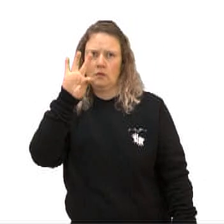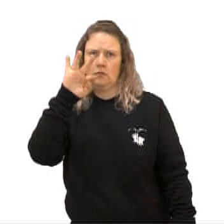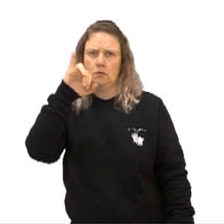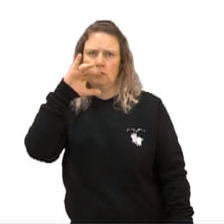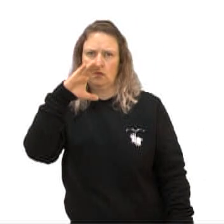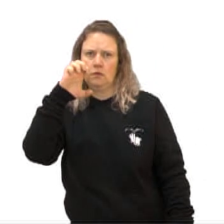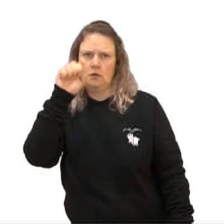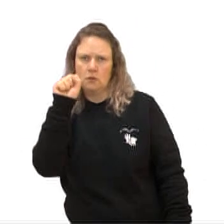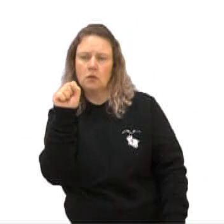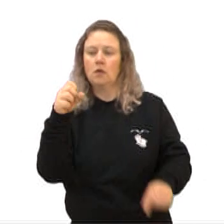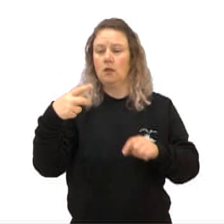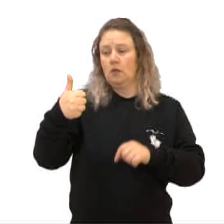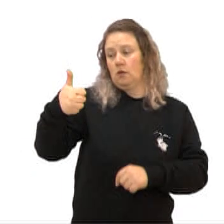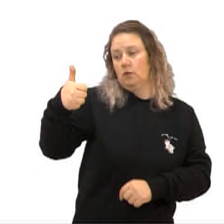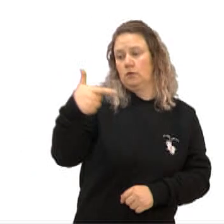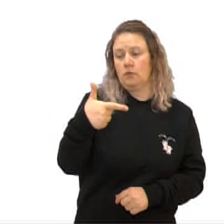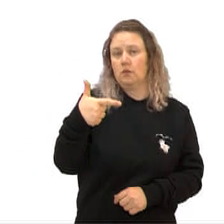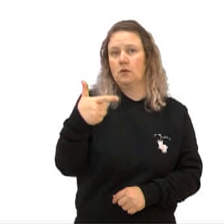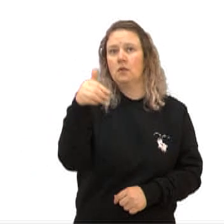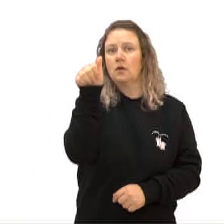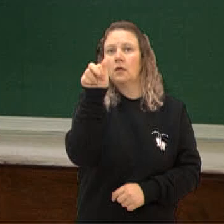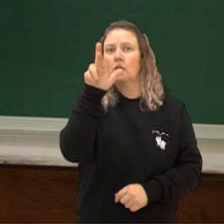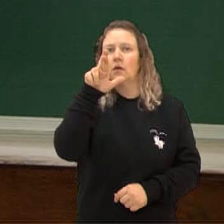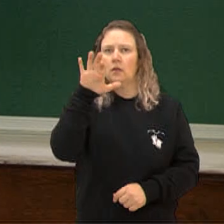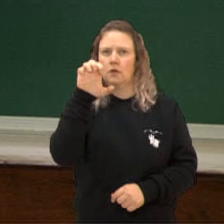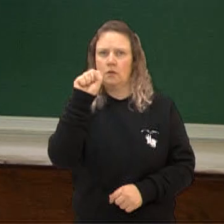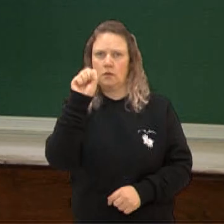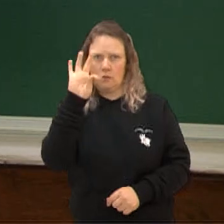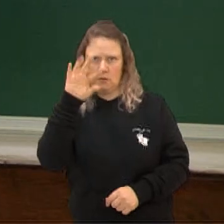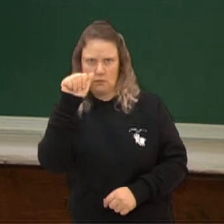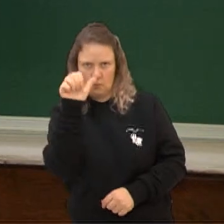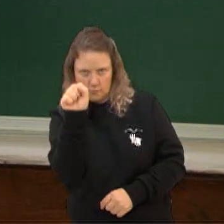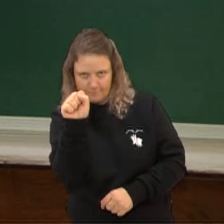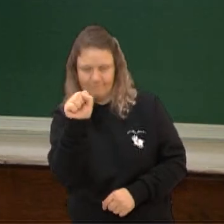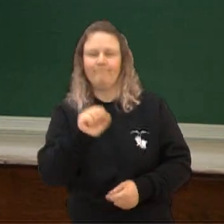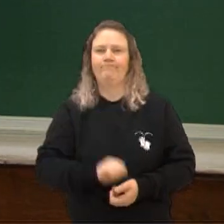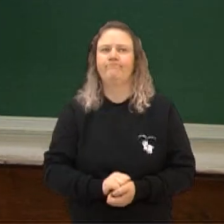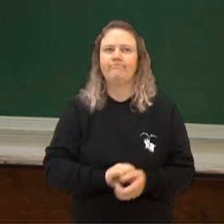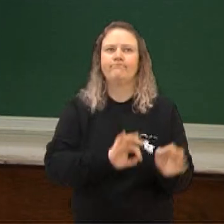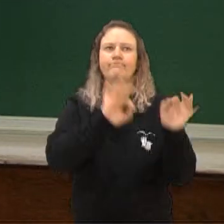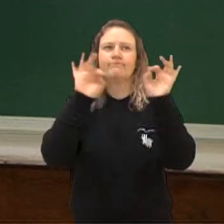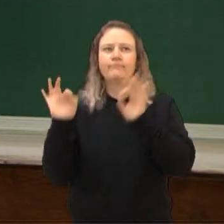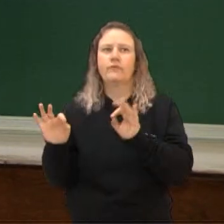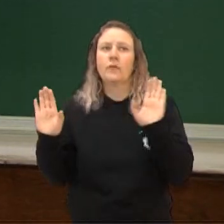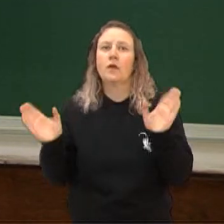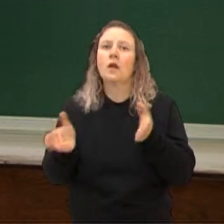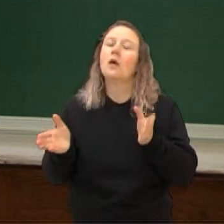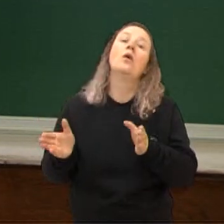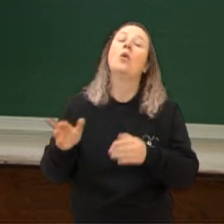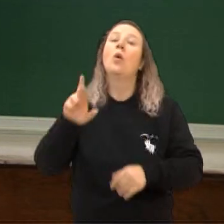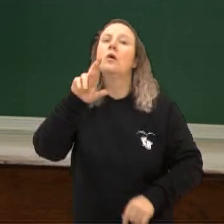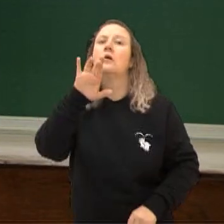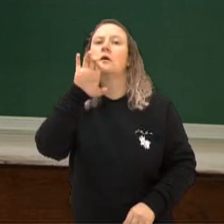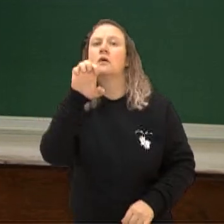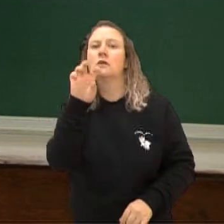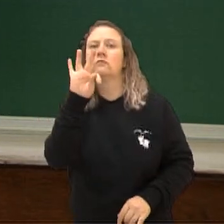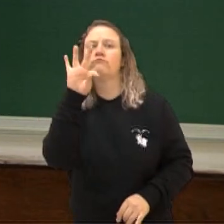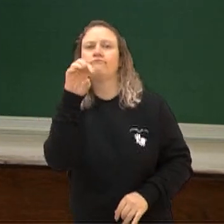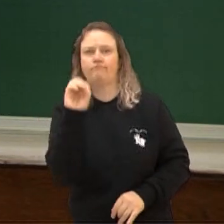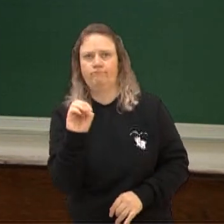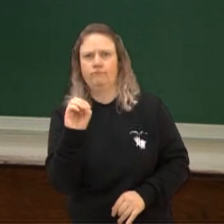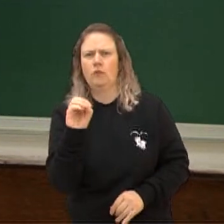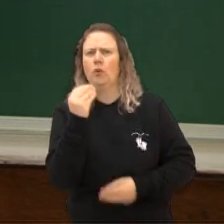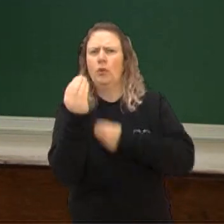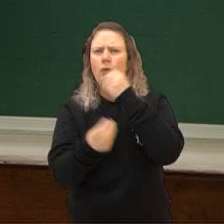arestas. O paralelepípedo reto, ou o prisma reto paralelepípedo. Como